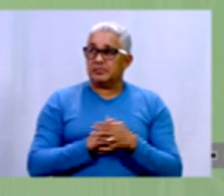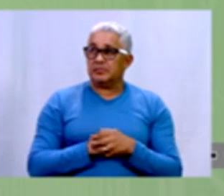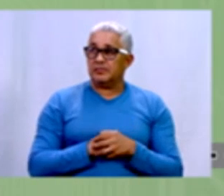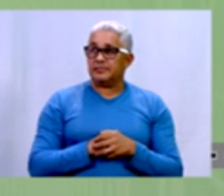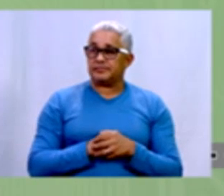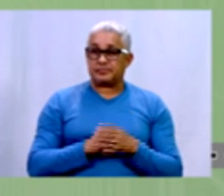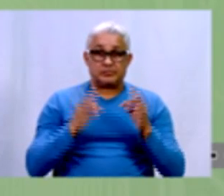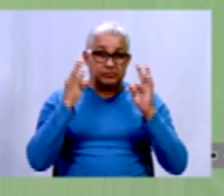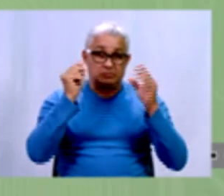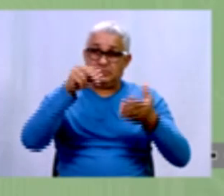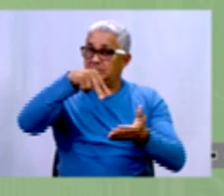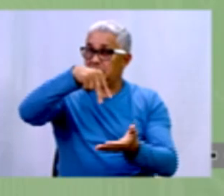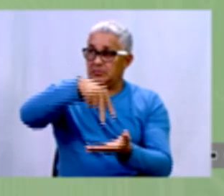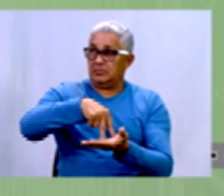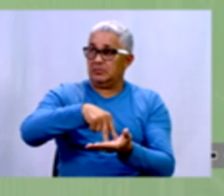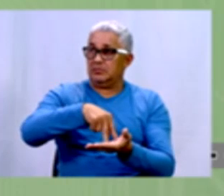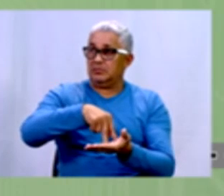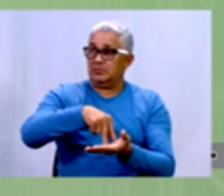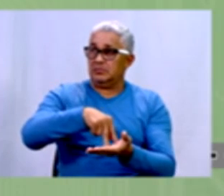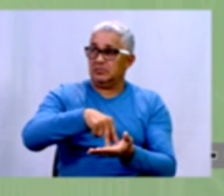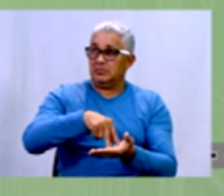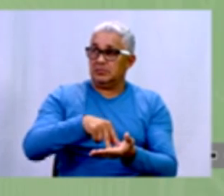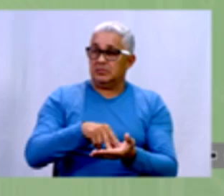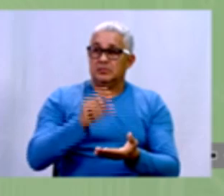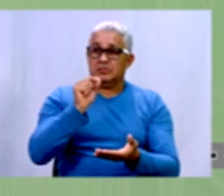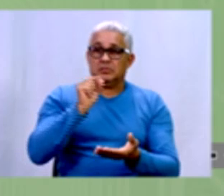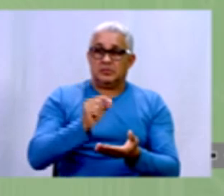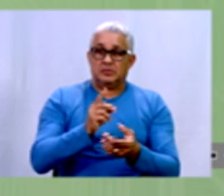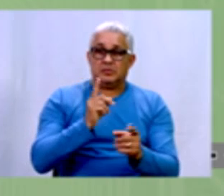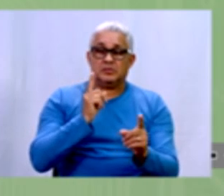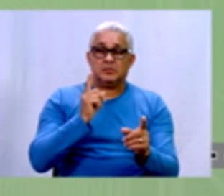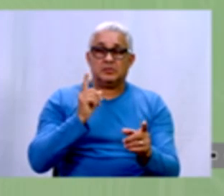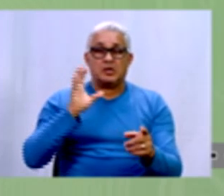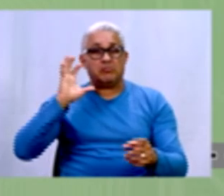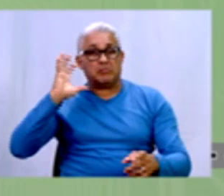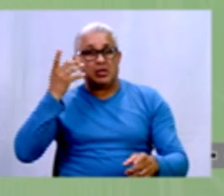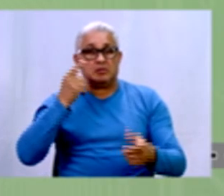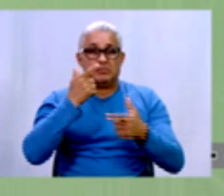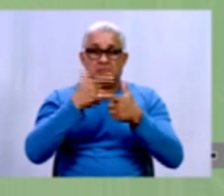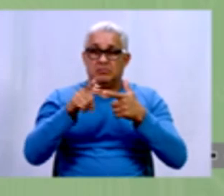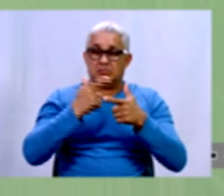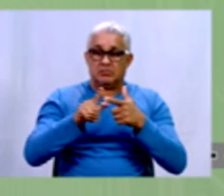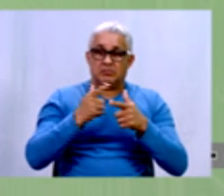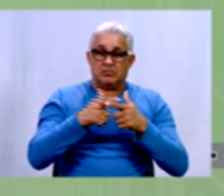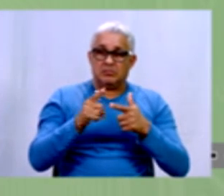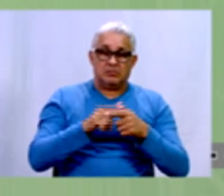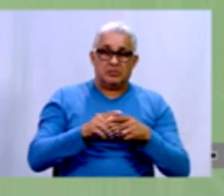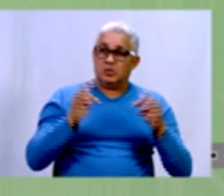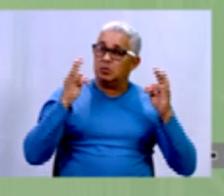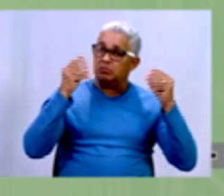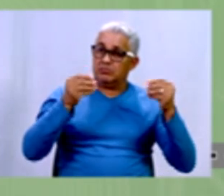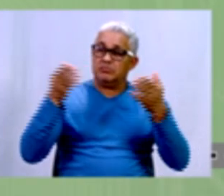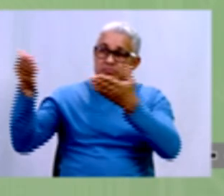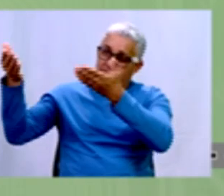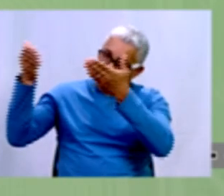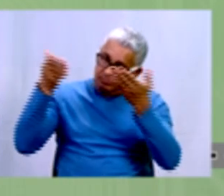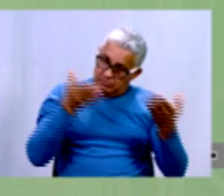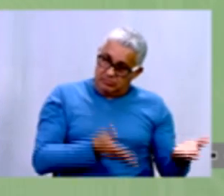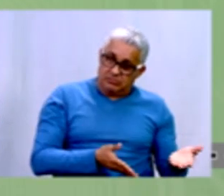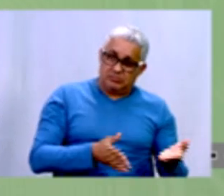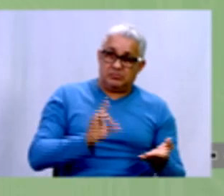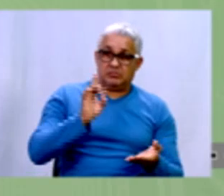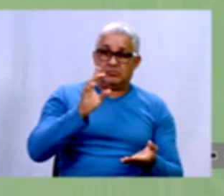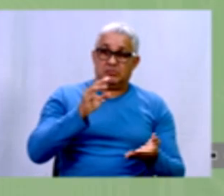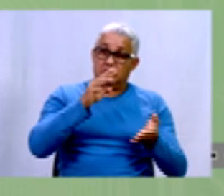todos em pé. Não é para se encontrar a solução para os problemas, tá? Todo mundo é convidado, mas apenas